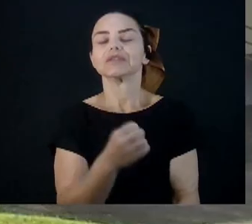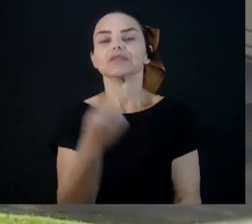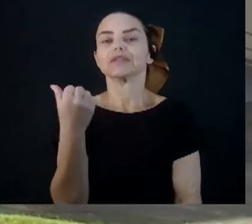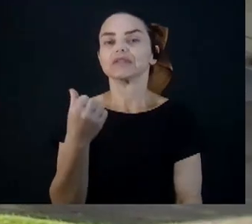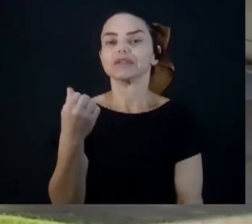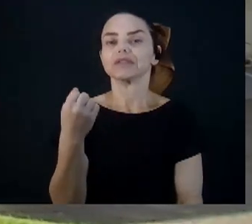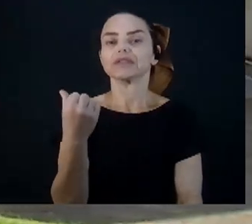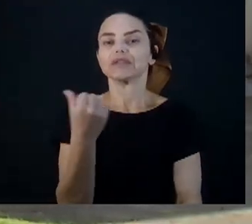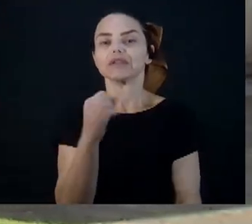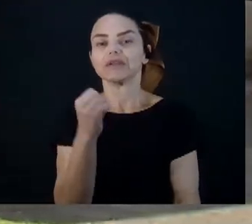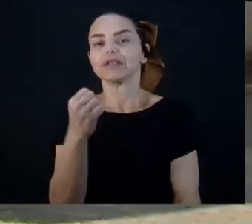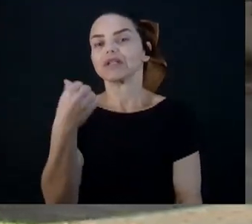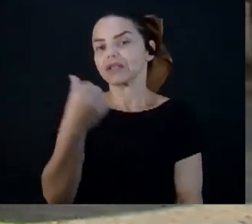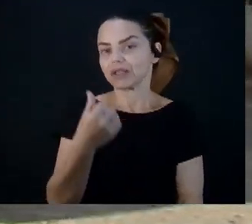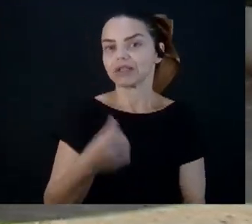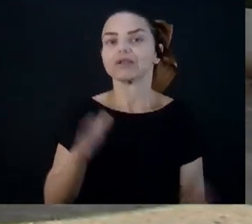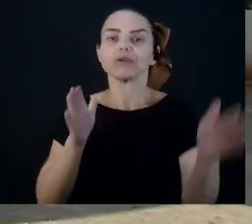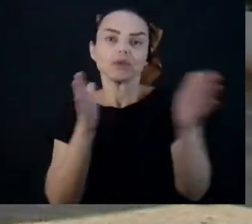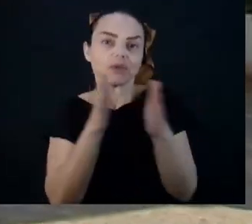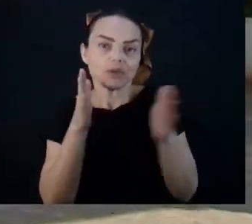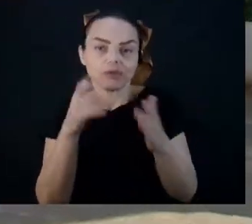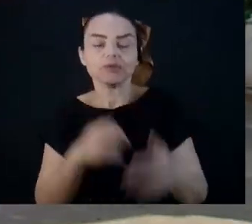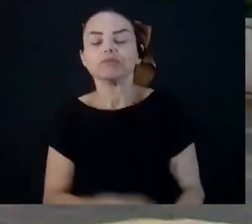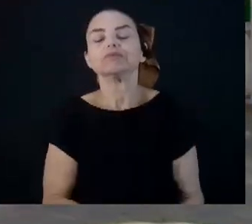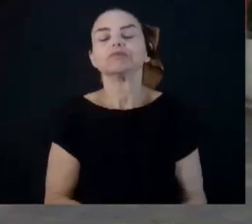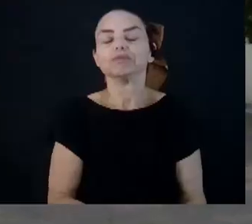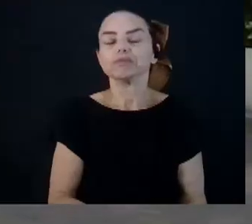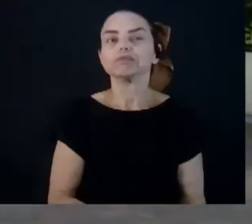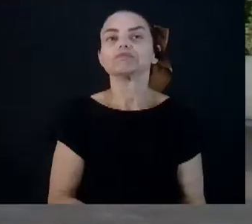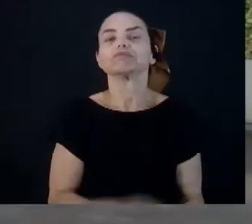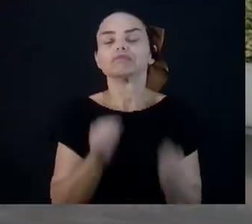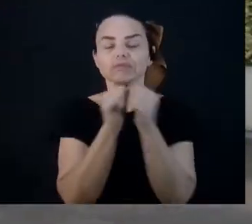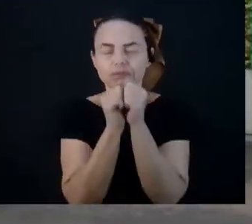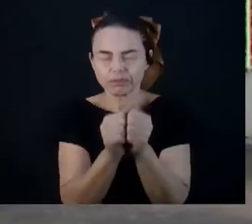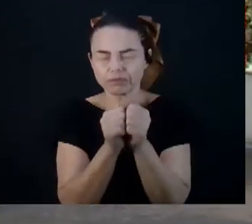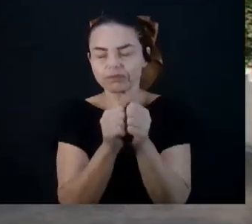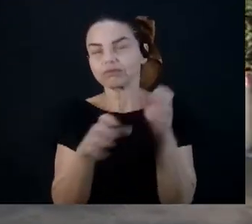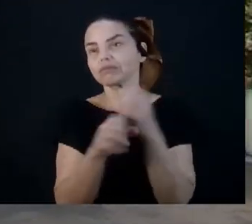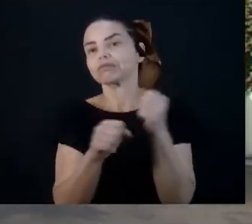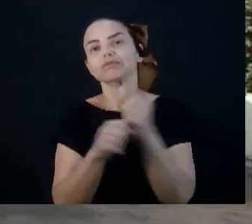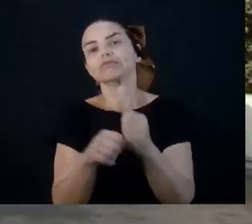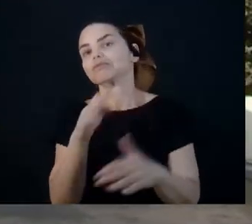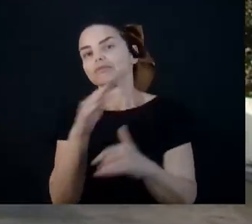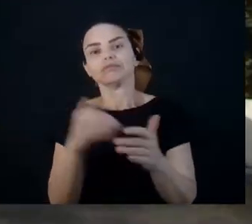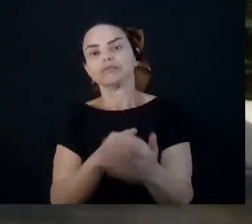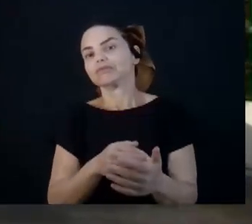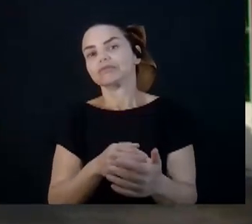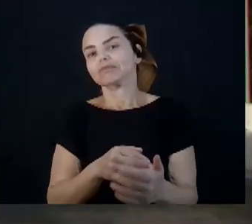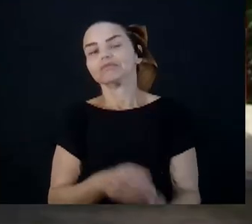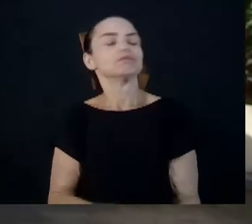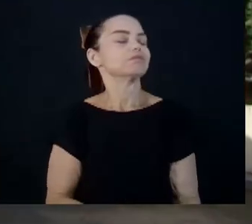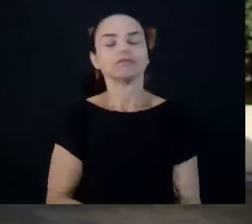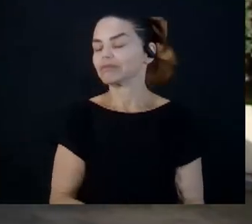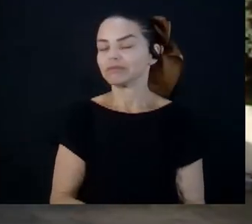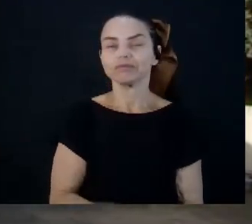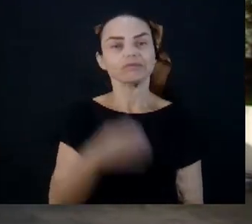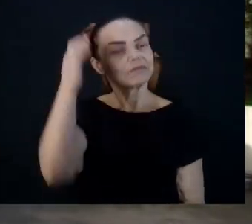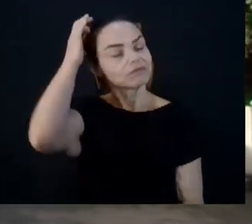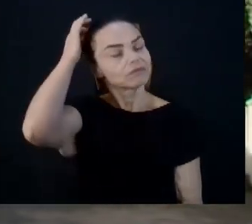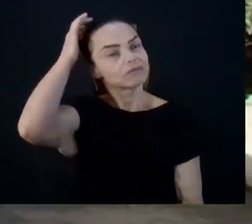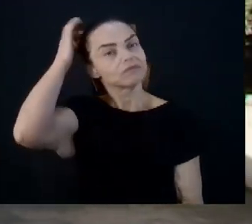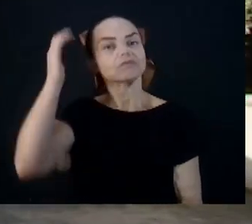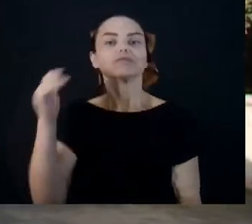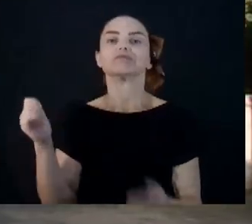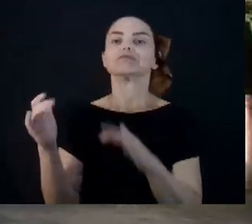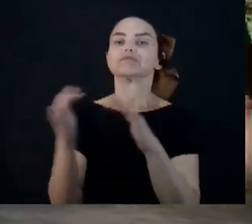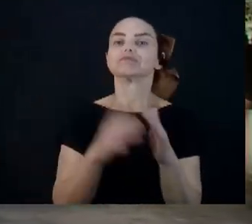1886, nesse período, né? Foram juntando, não vieram todos de uma vez, mas aí começaram a vir, né? Vieram primeiro